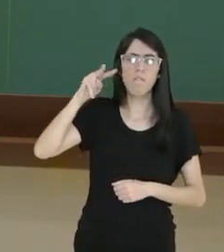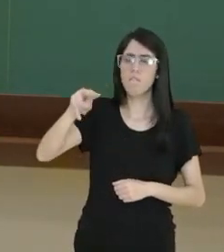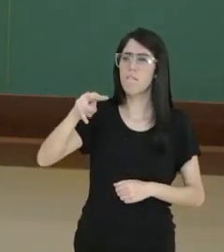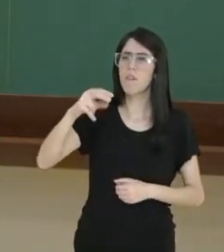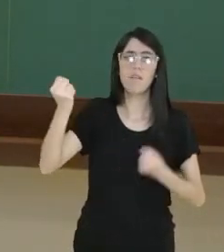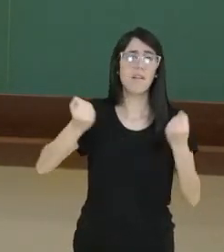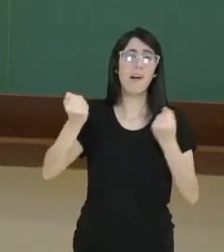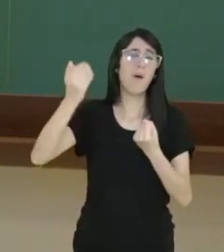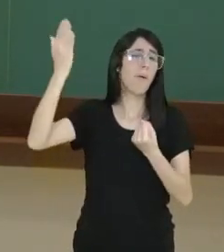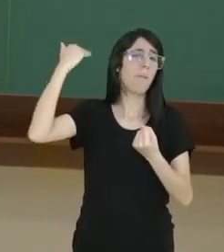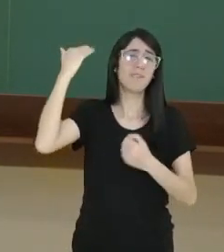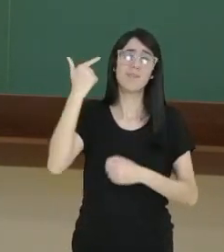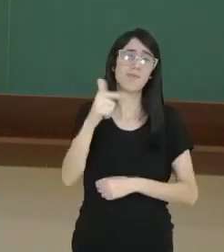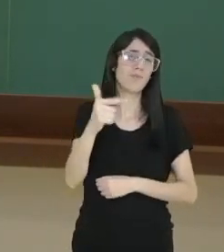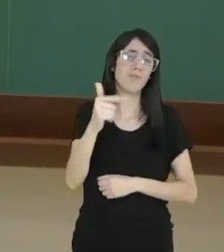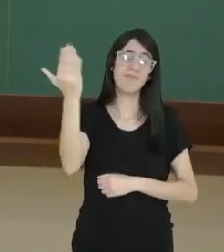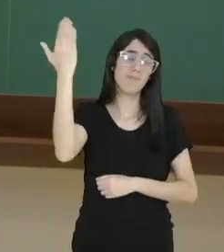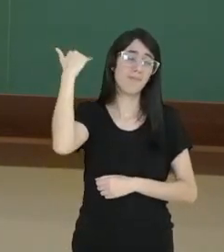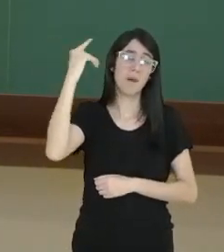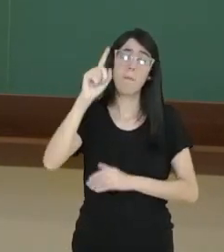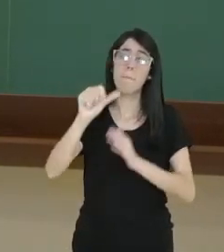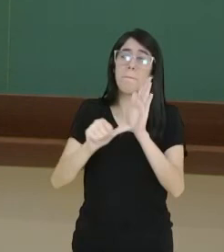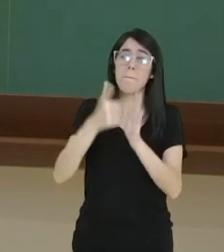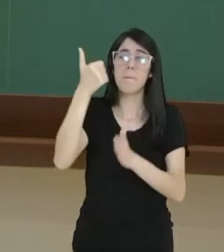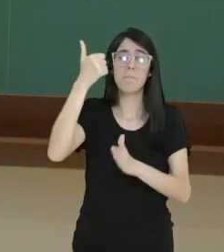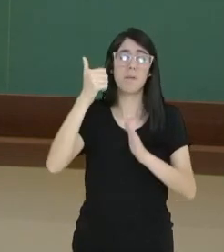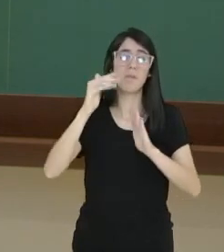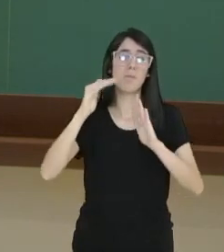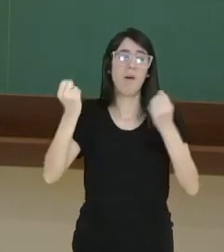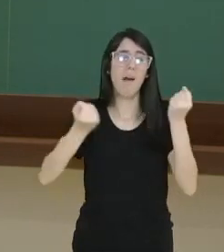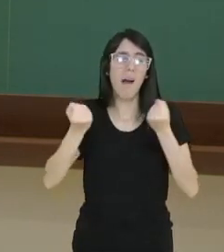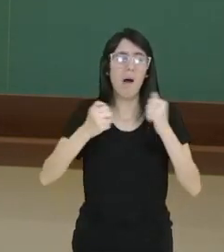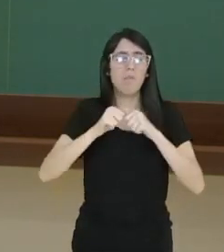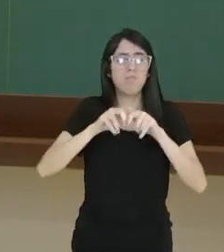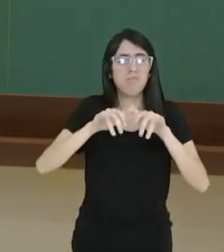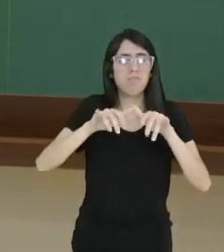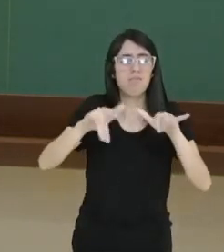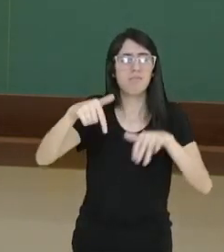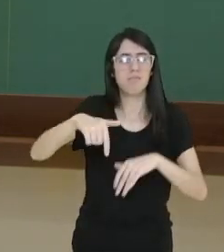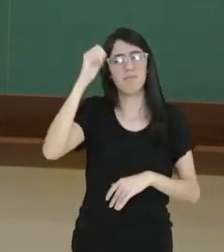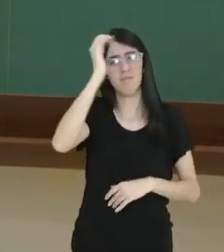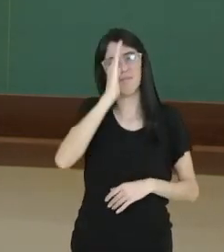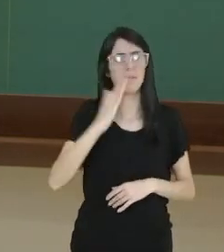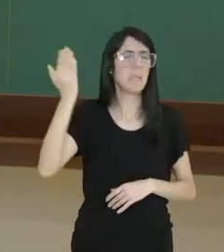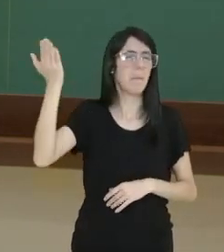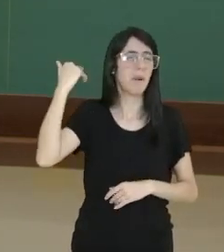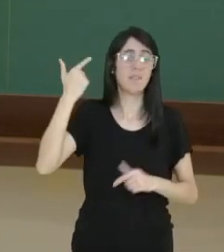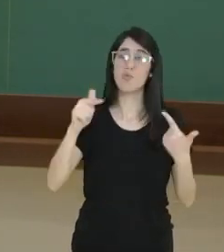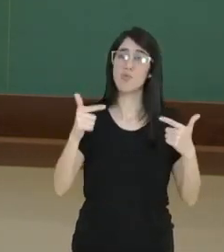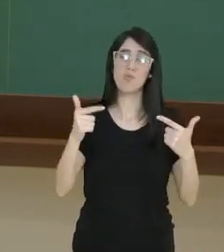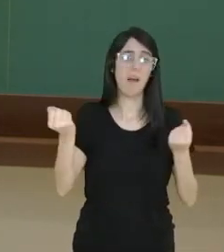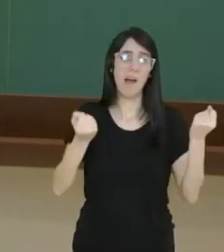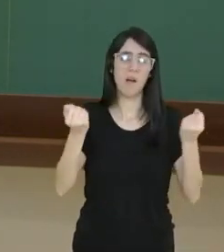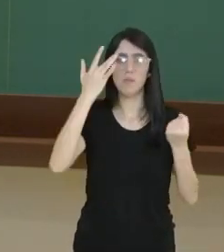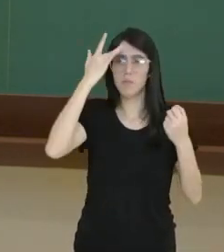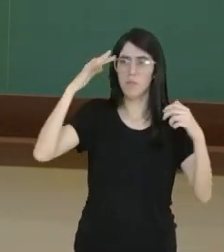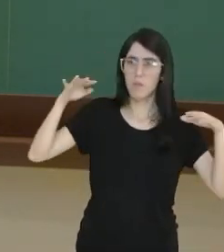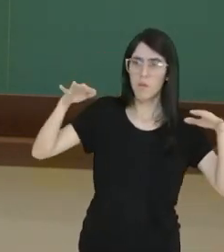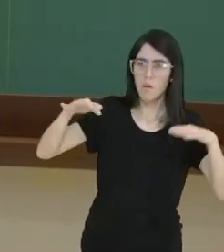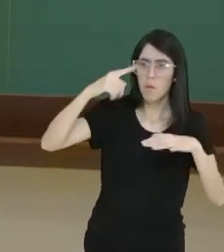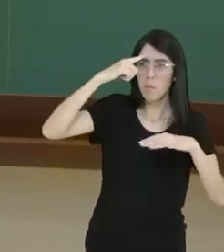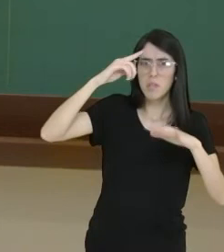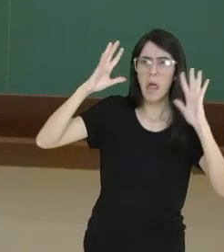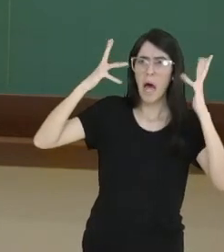automóvel naquela época, porque eram os primeiros que estavam chegando no Brasil. Então, as pessoas bateram como se fosse um bicho, um